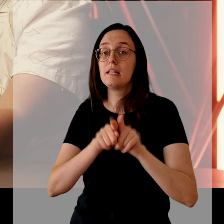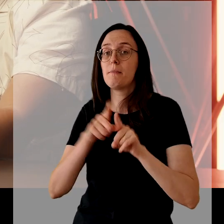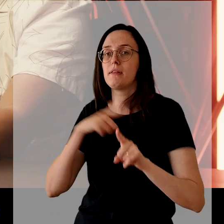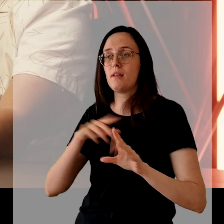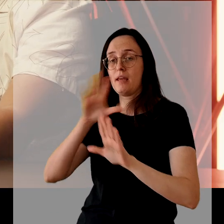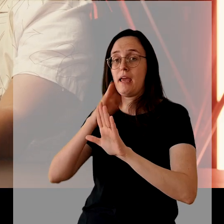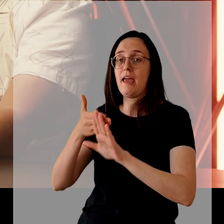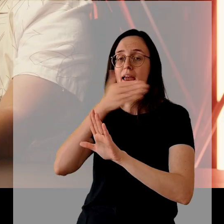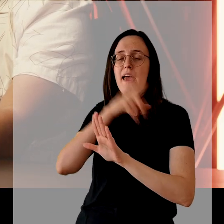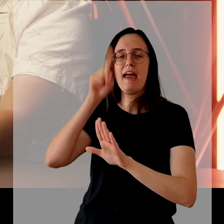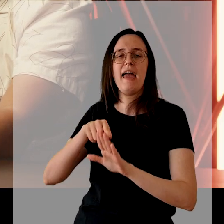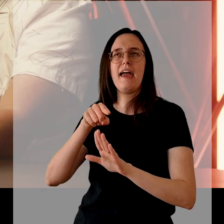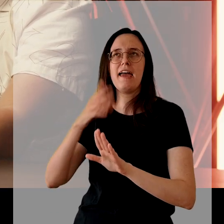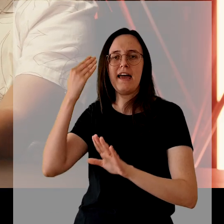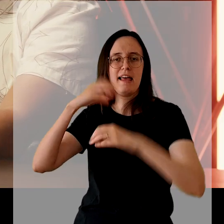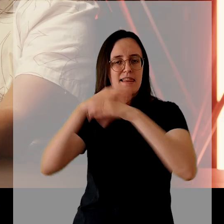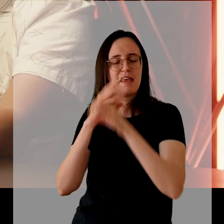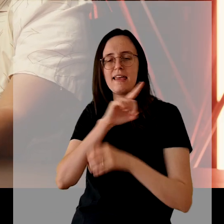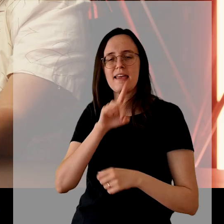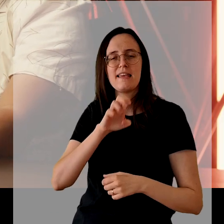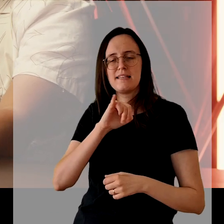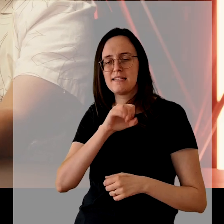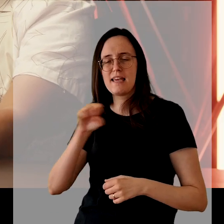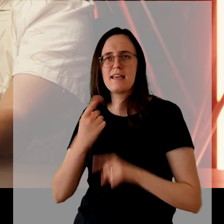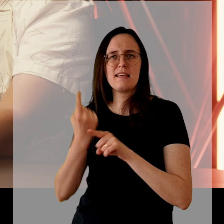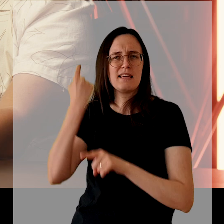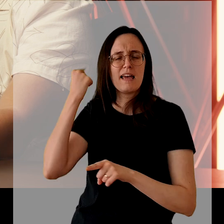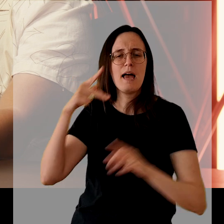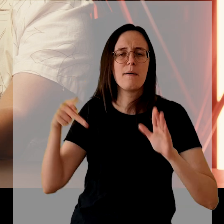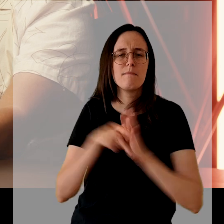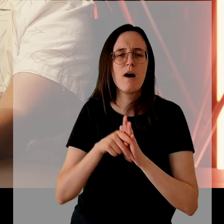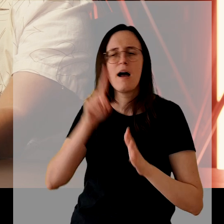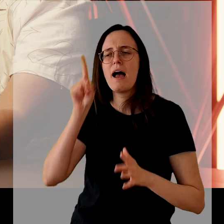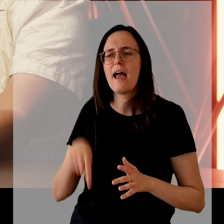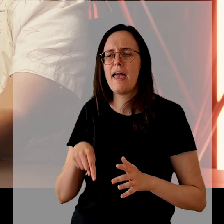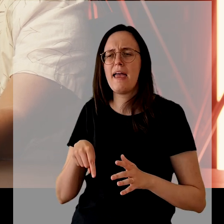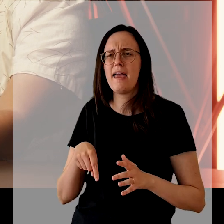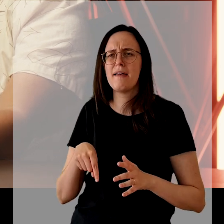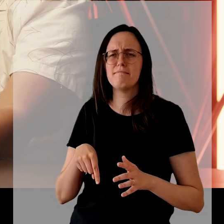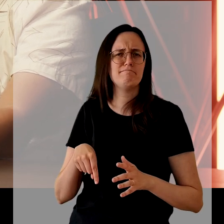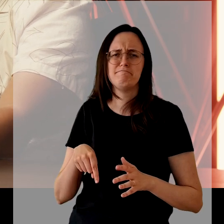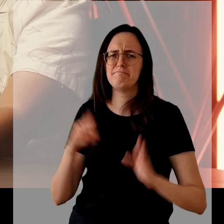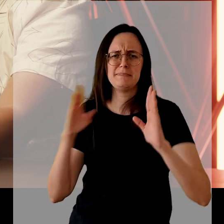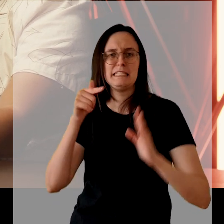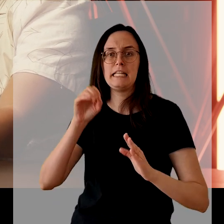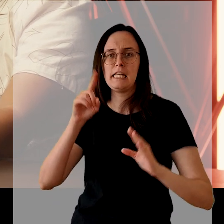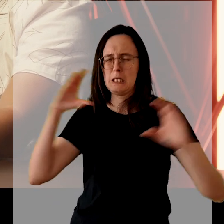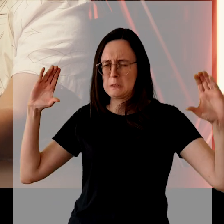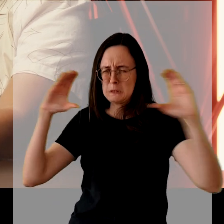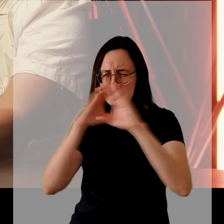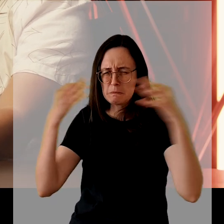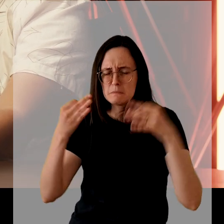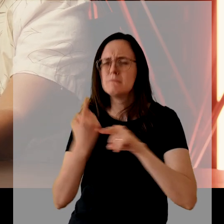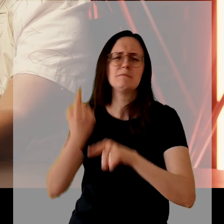lente enxergando. vintage, né? Eu usei uma Super Speed da Zeiss, que é uma lente da década de 70, né? Então ela não é mega sharp, assim, ela não é super nítida,